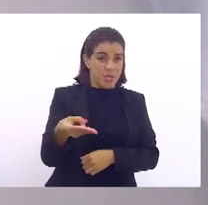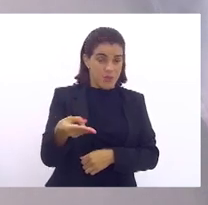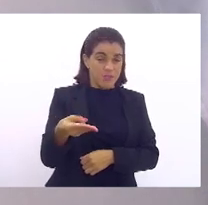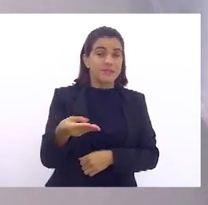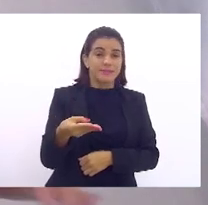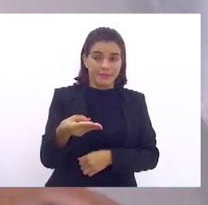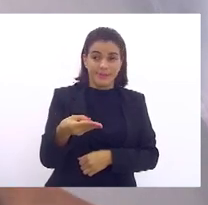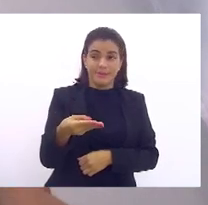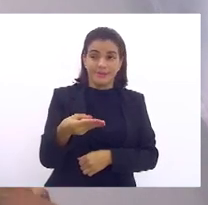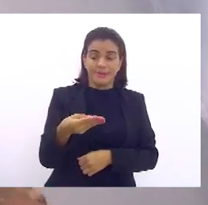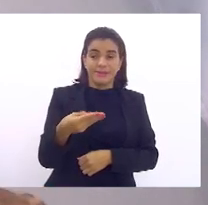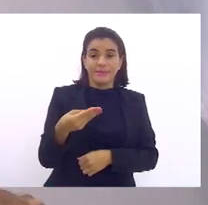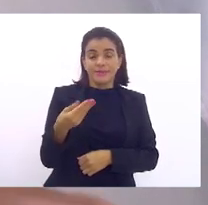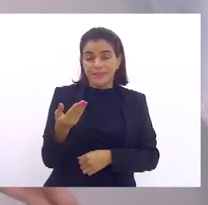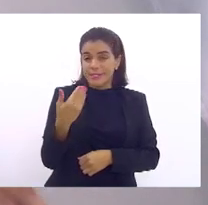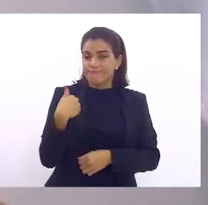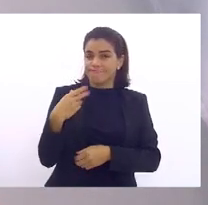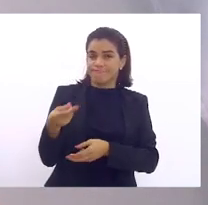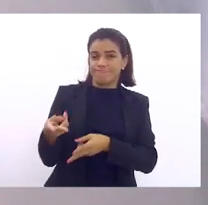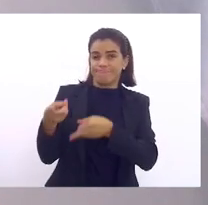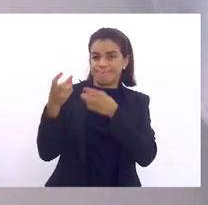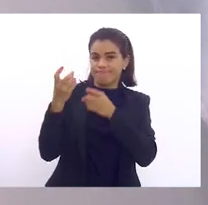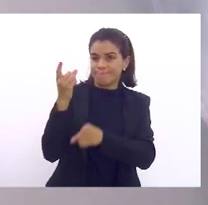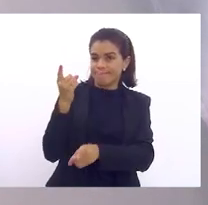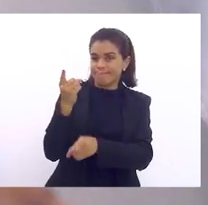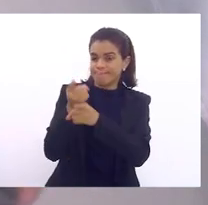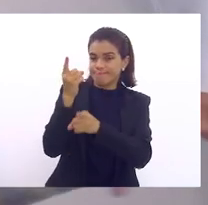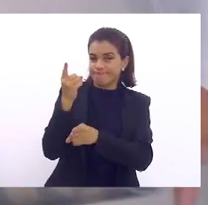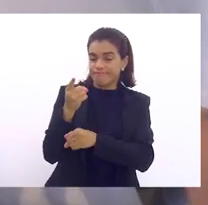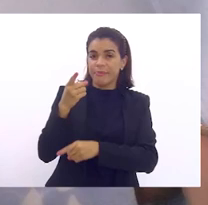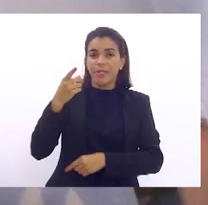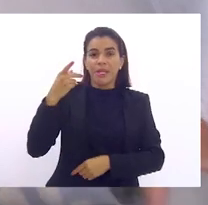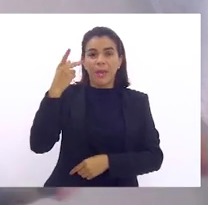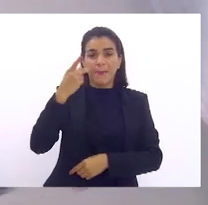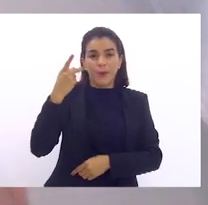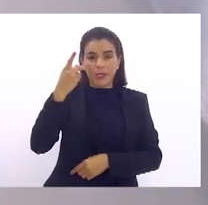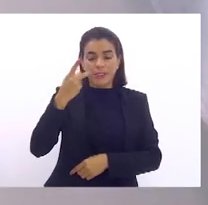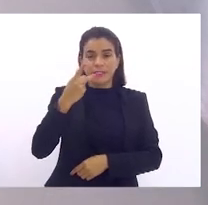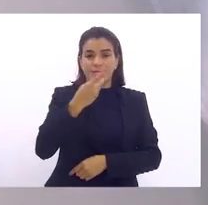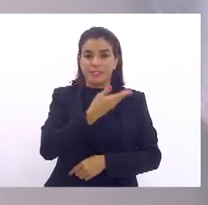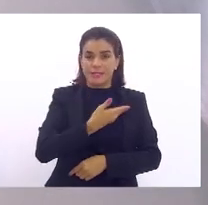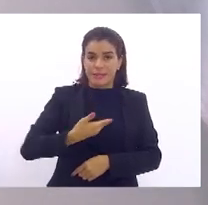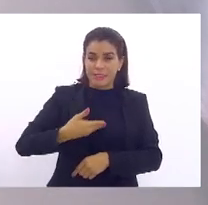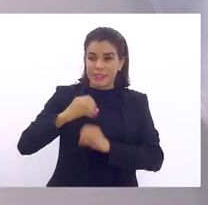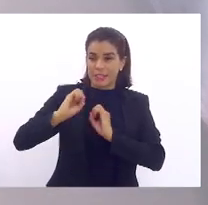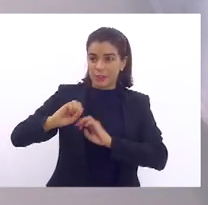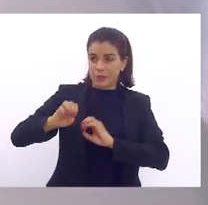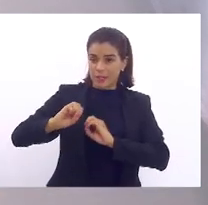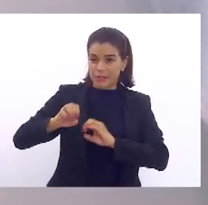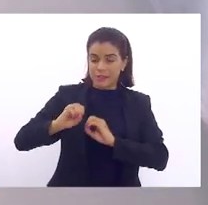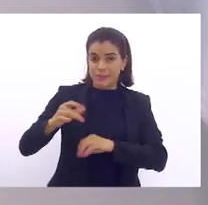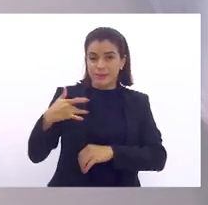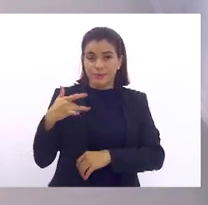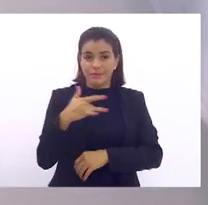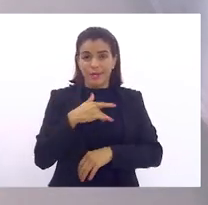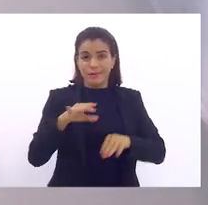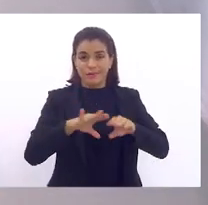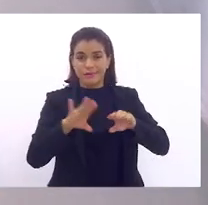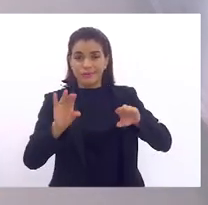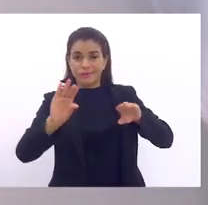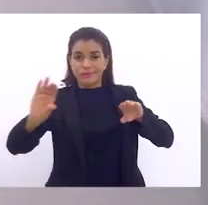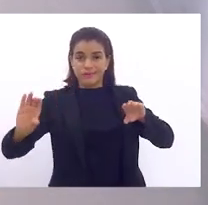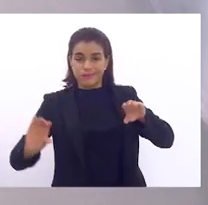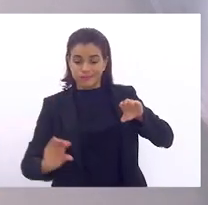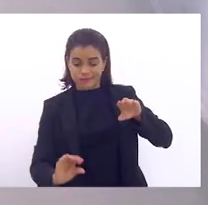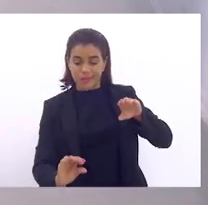e a gente observa que a política de educação e saúde ficam abaixo desse